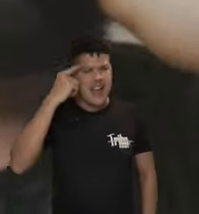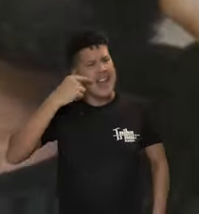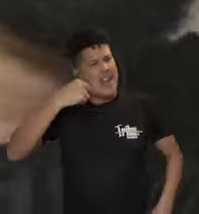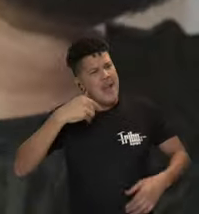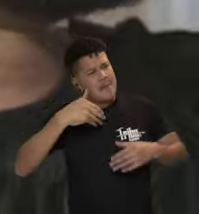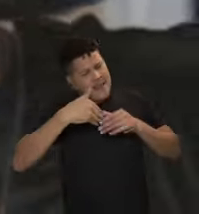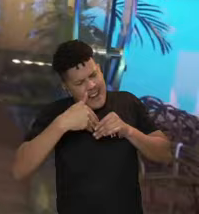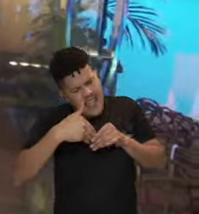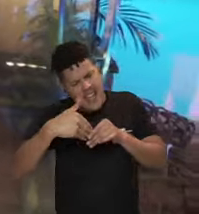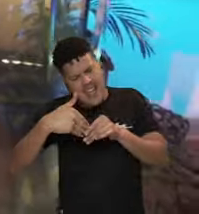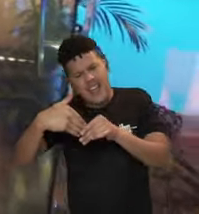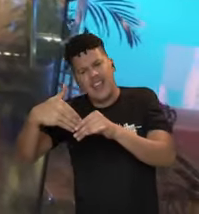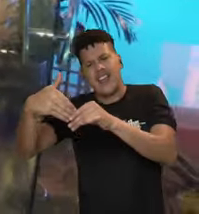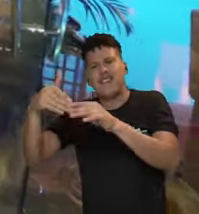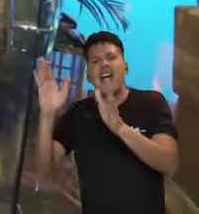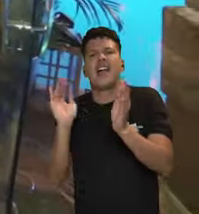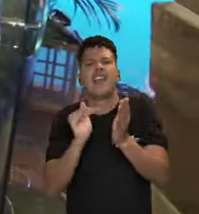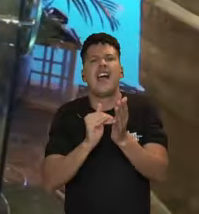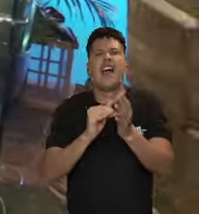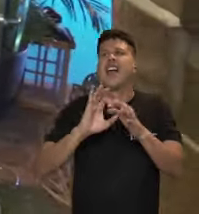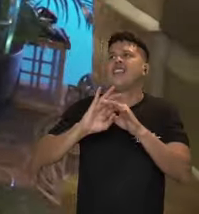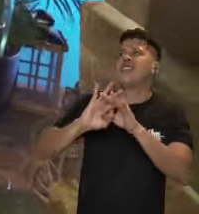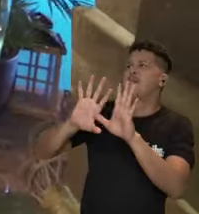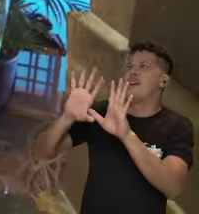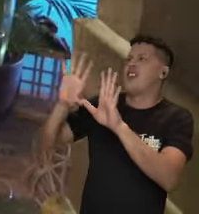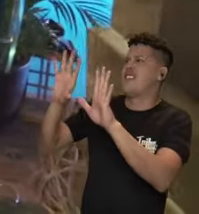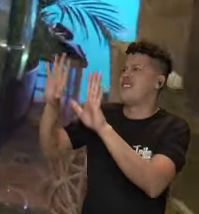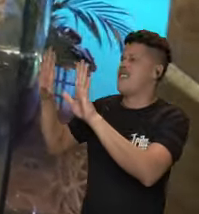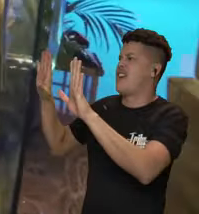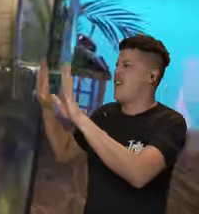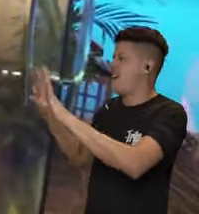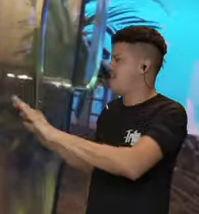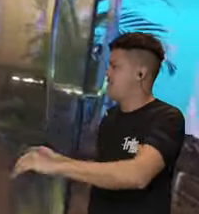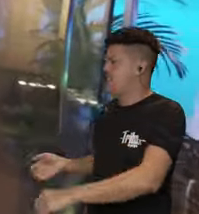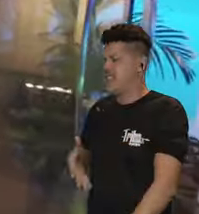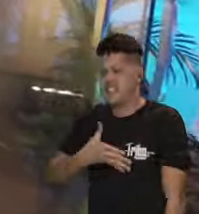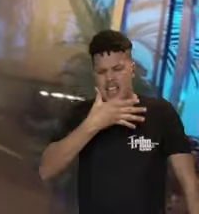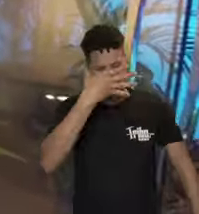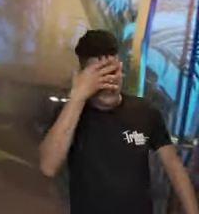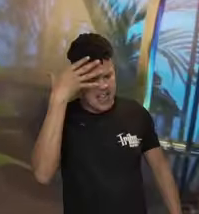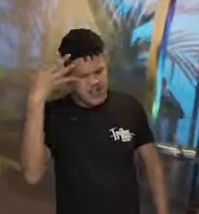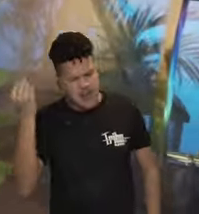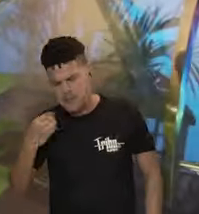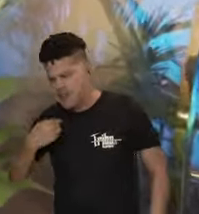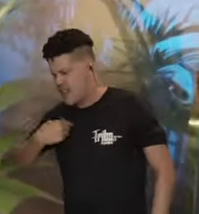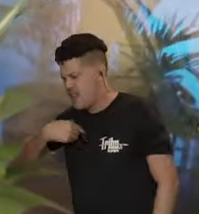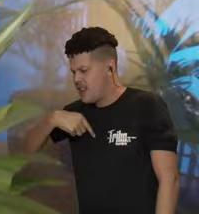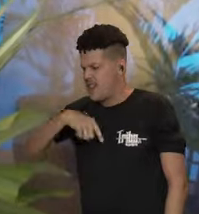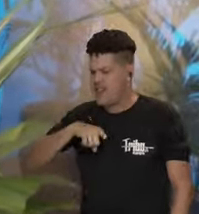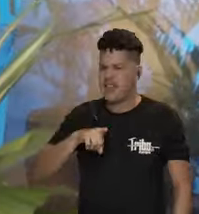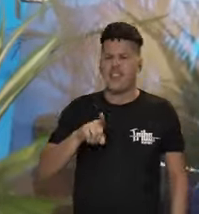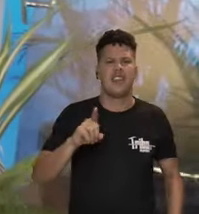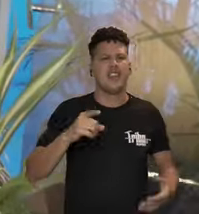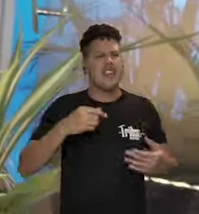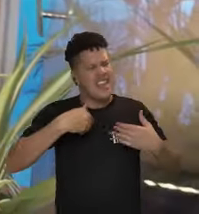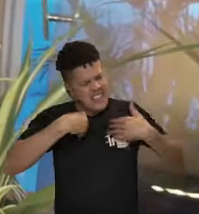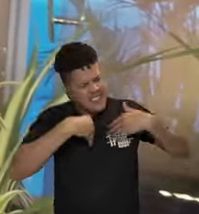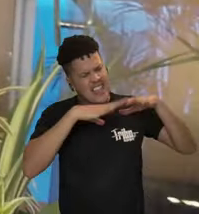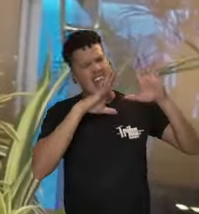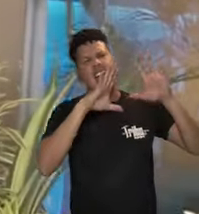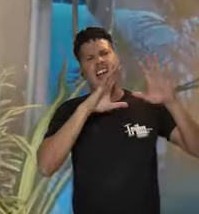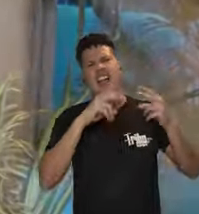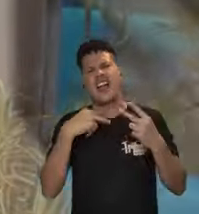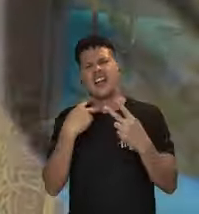Pensamentos leve até a liberdade. Se esqueça de mim